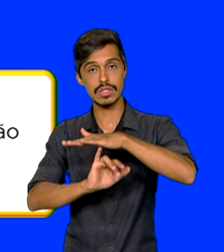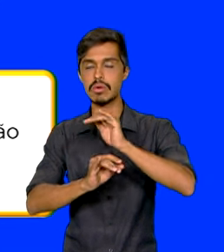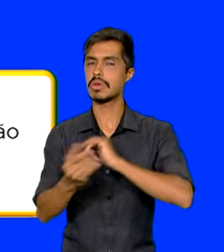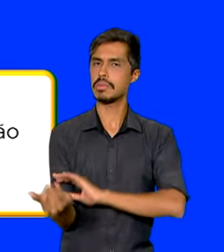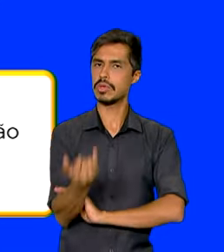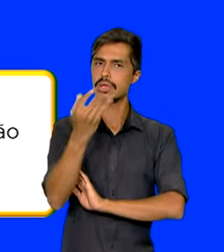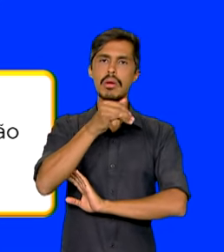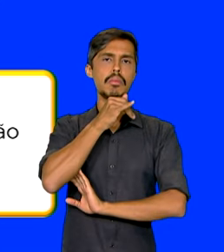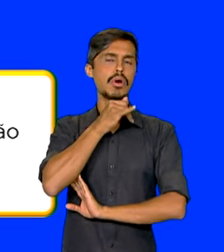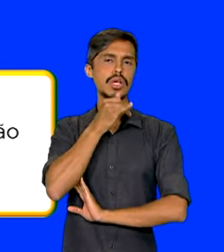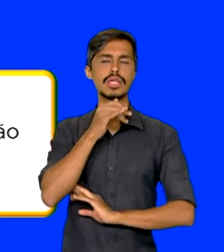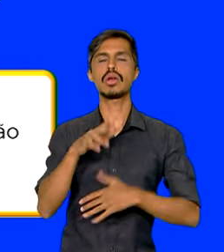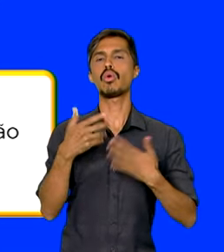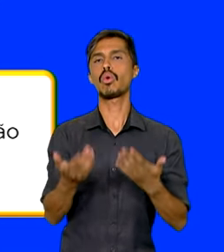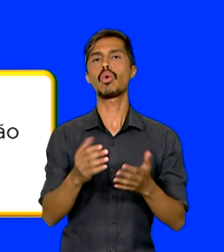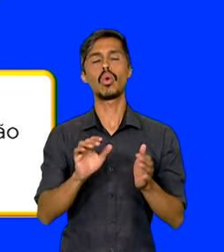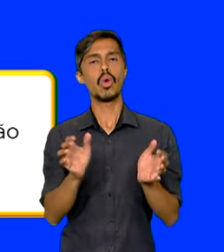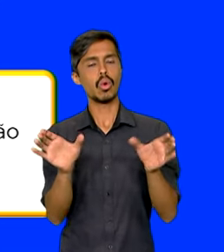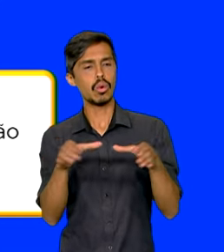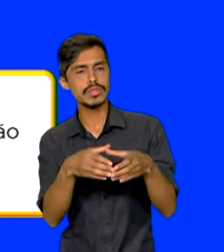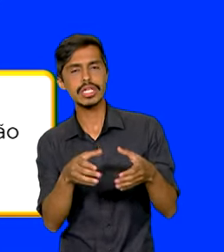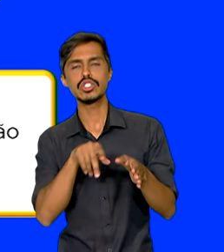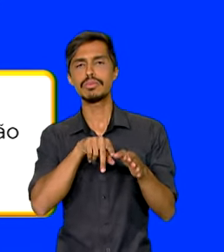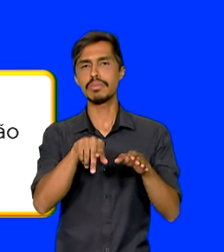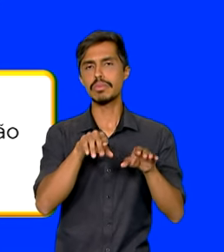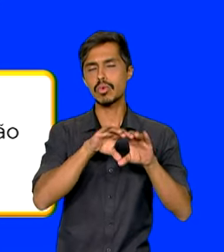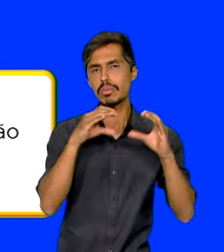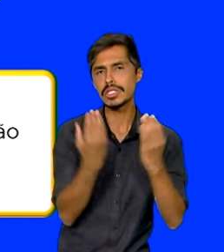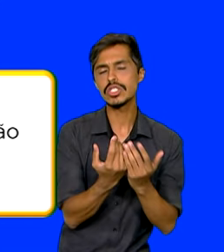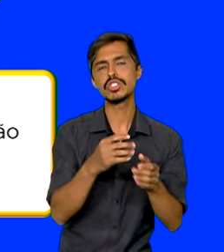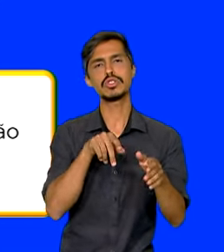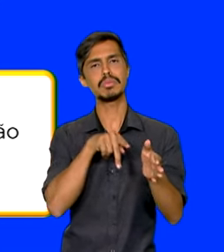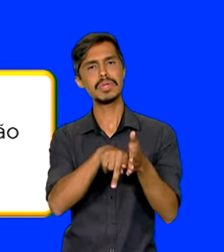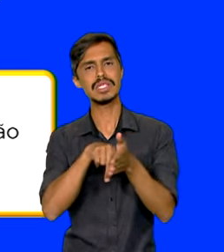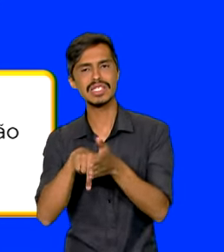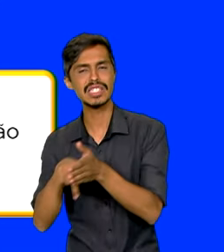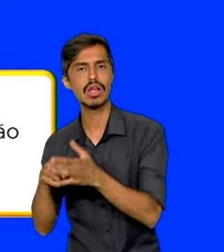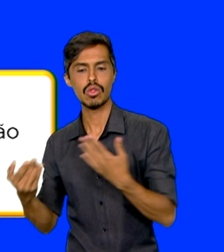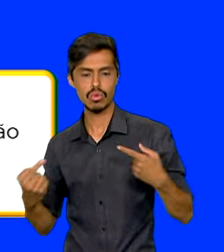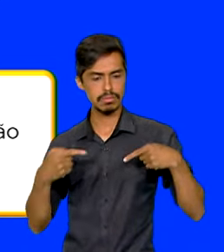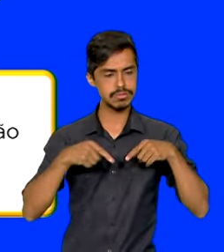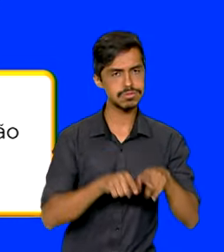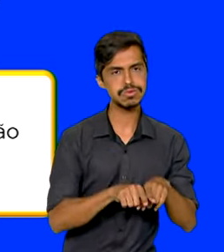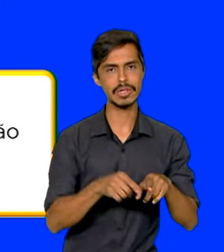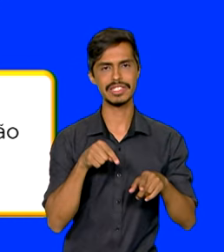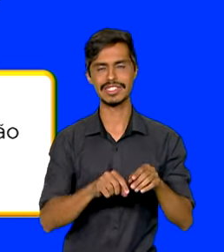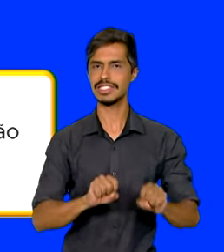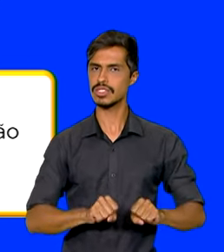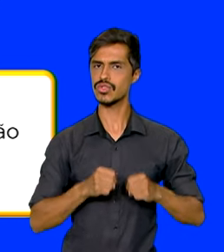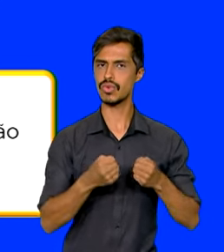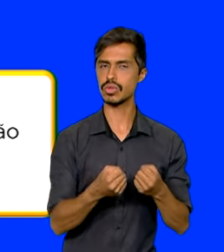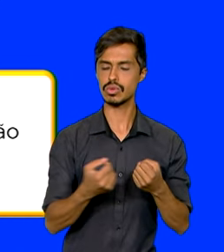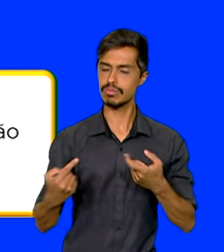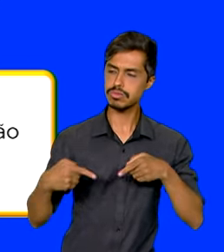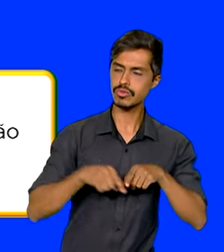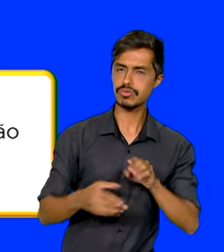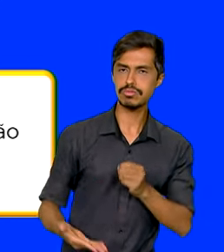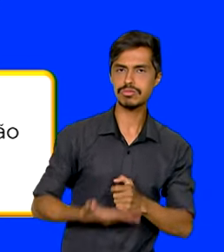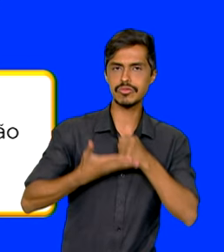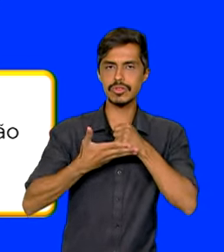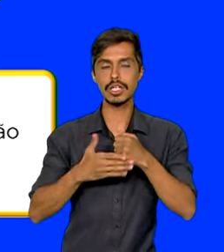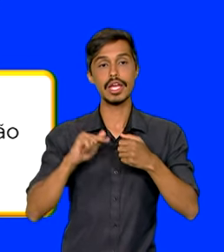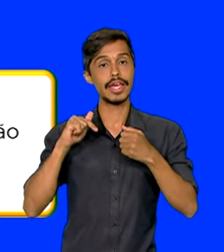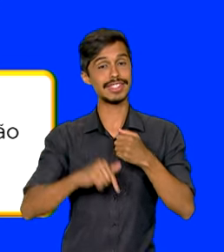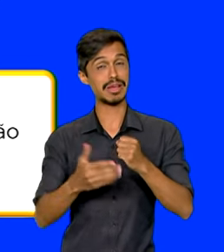uma comunidade de pesquisa aderida totalmente a essa iniciativa. Então, esse é um pilar que nos